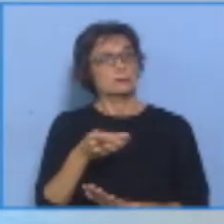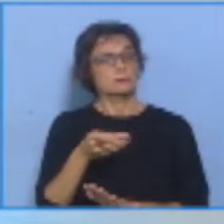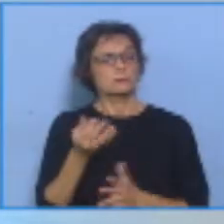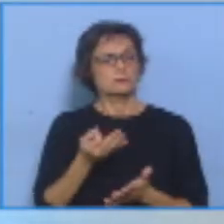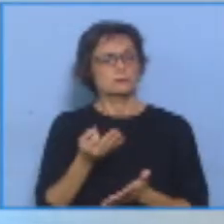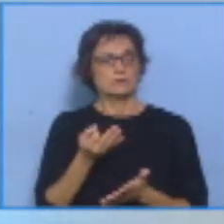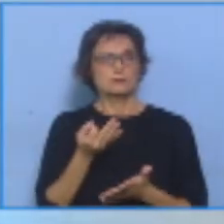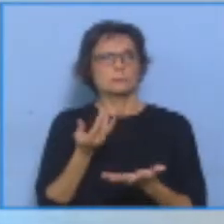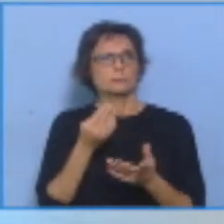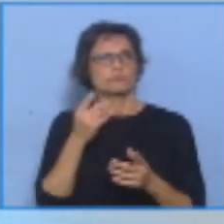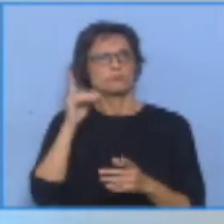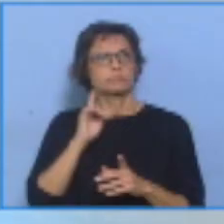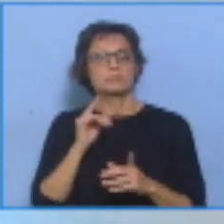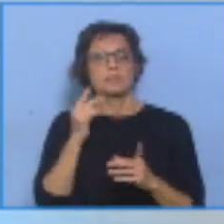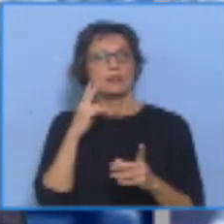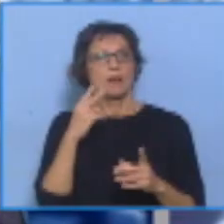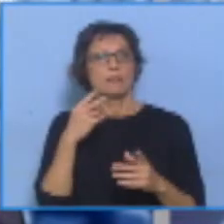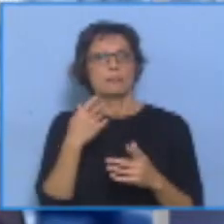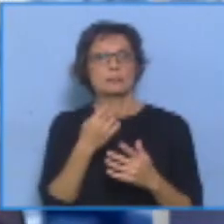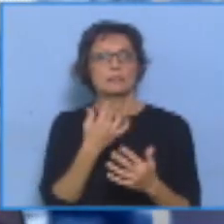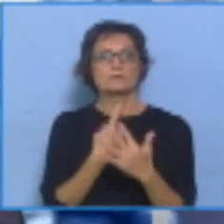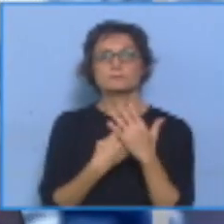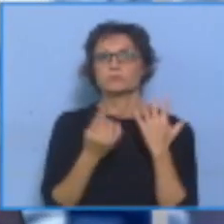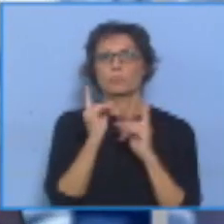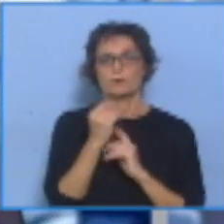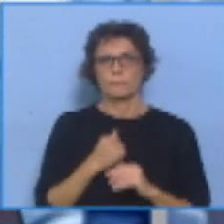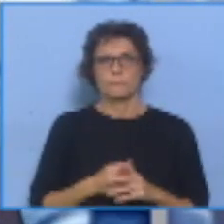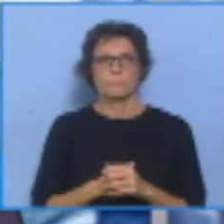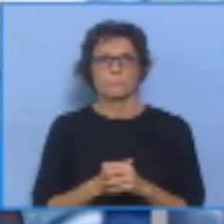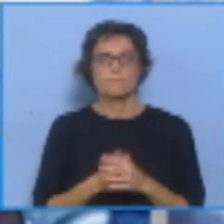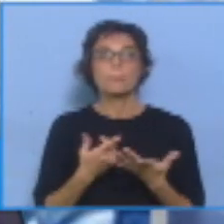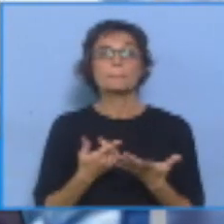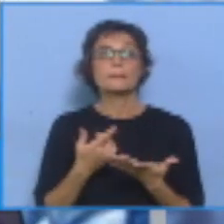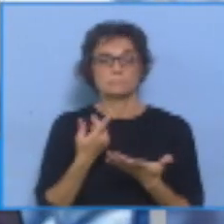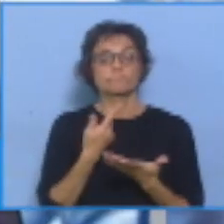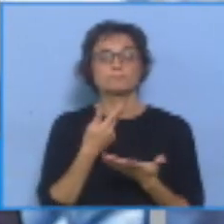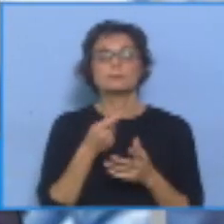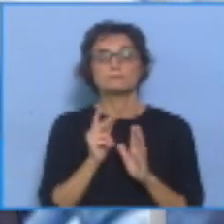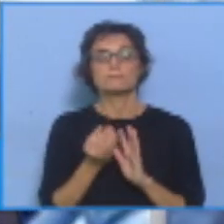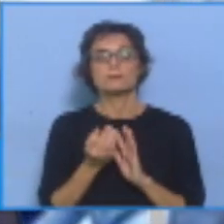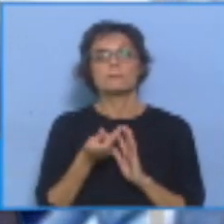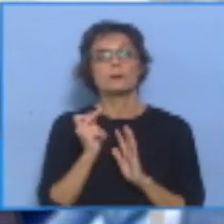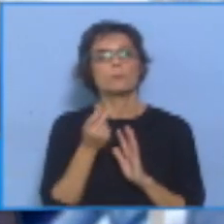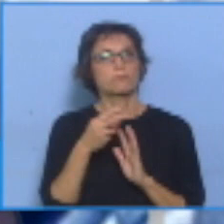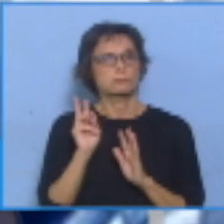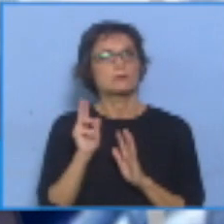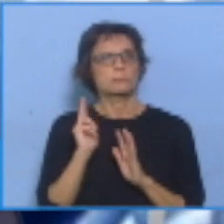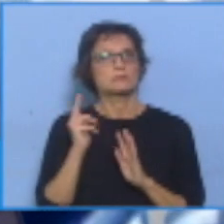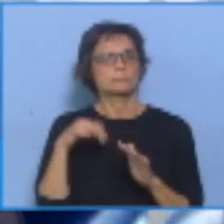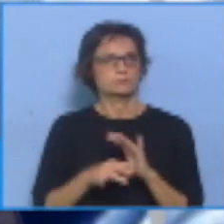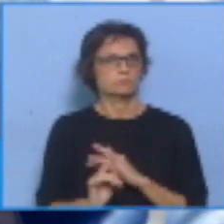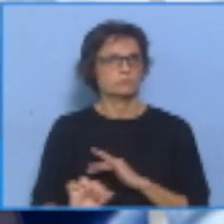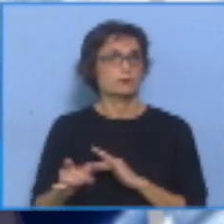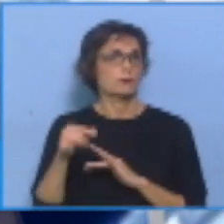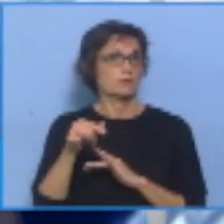uma efeméride, de uma data? Este ano em que se comemora os 100 anos do nascimento de Sofia tem sido um ano com múltiplas atividades. Eu